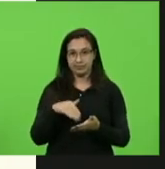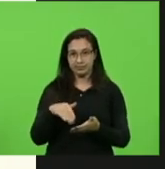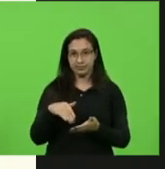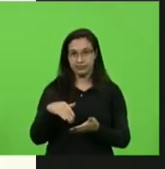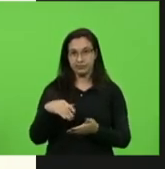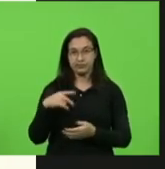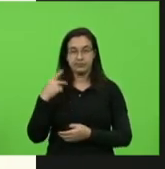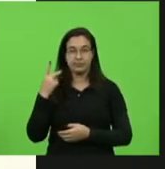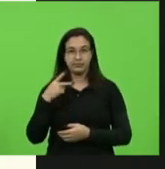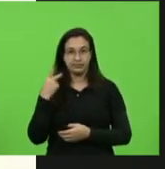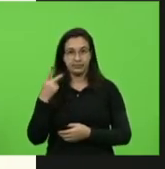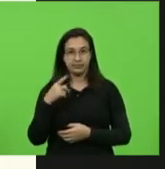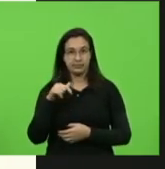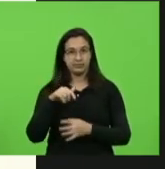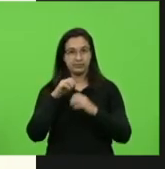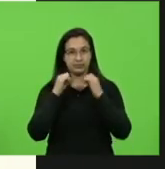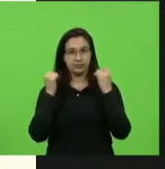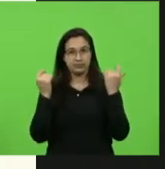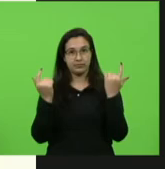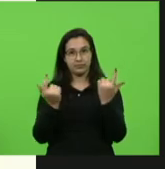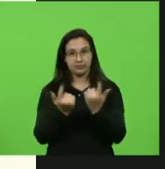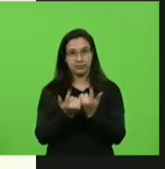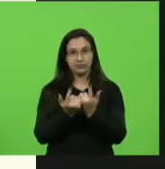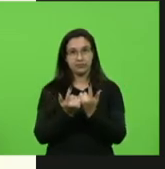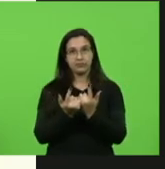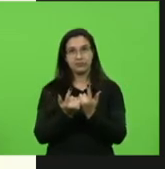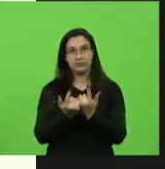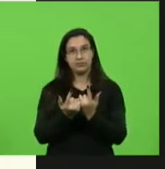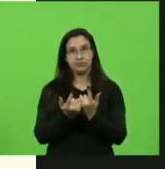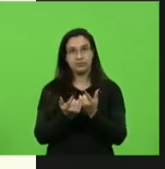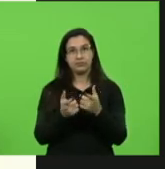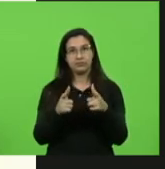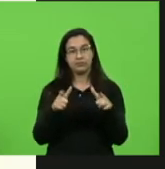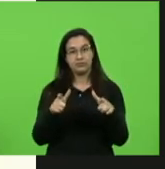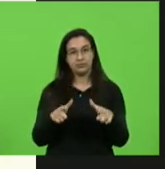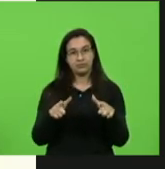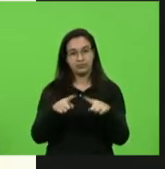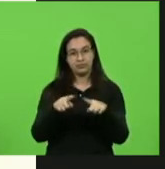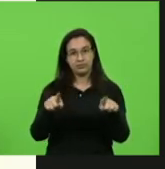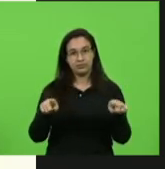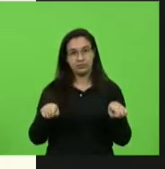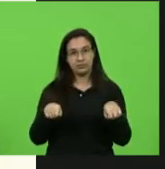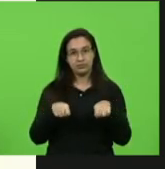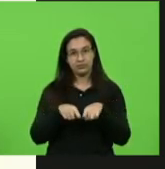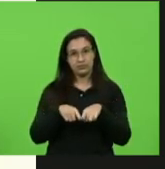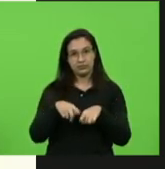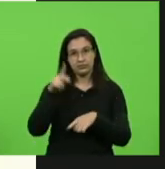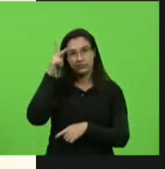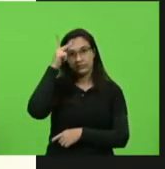na Assembleia Legislativa, lotado no gabinete da deputada Paulinha.